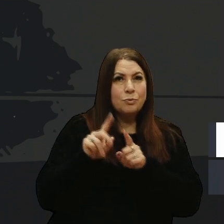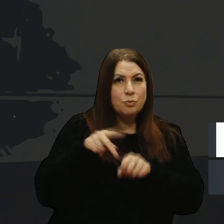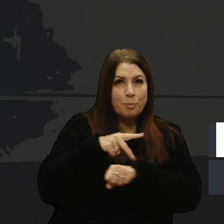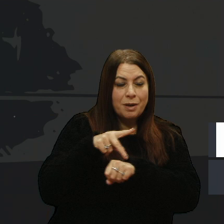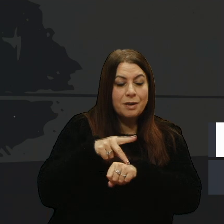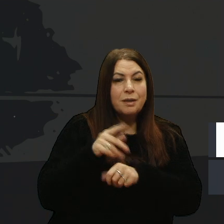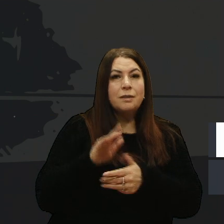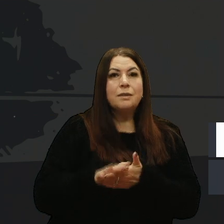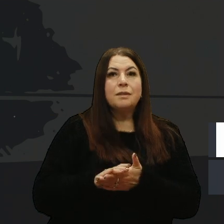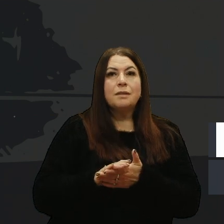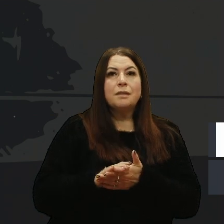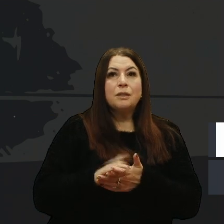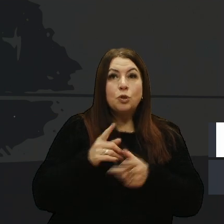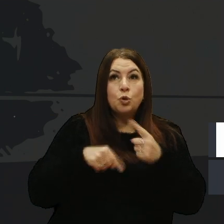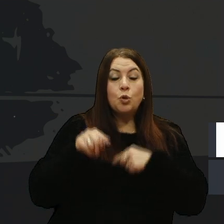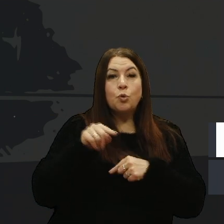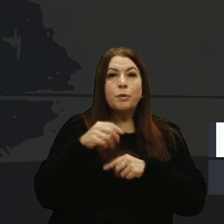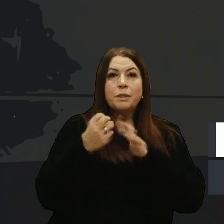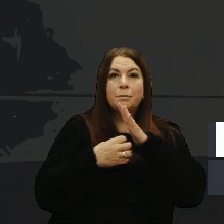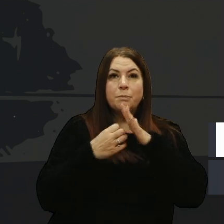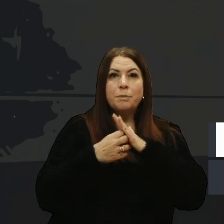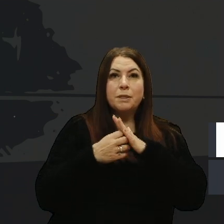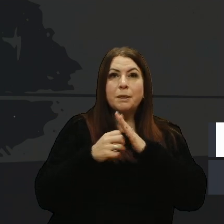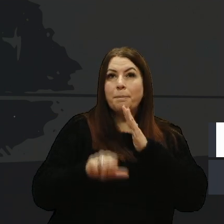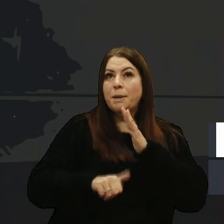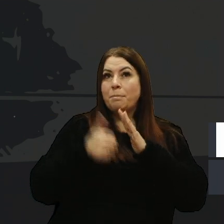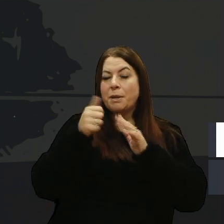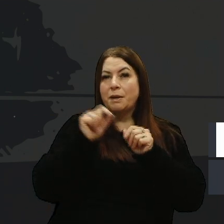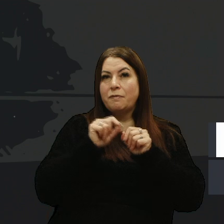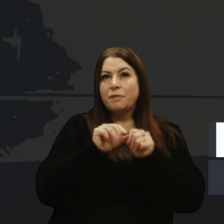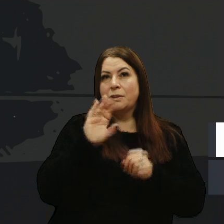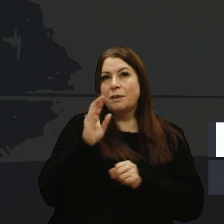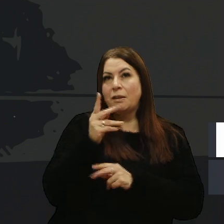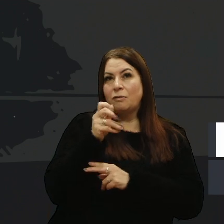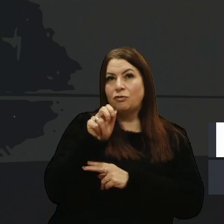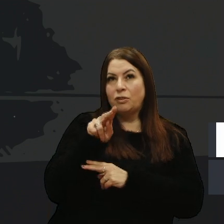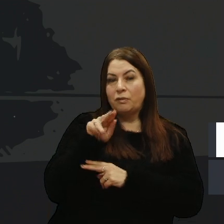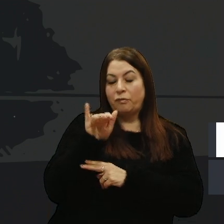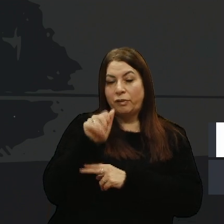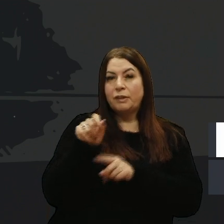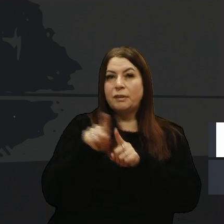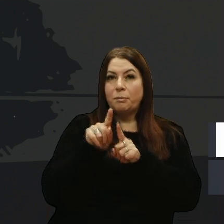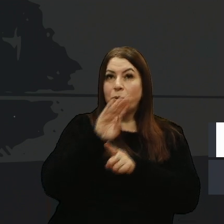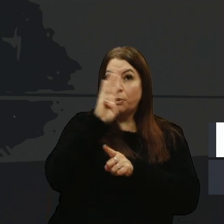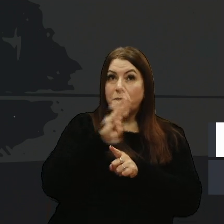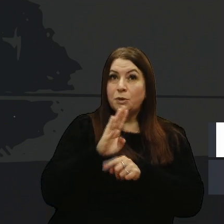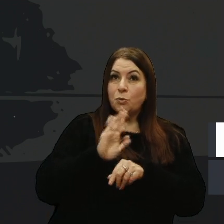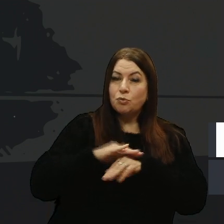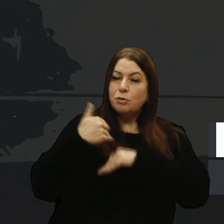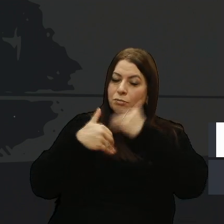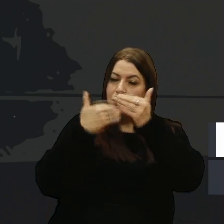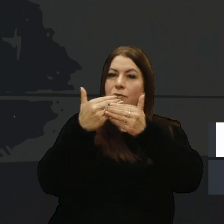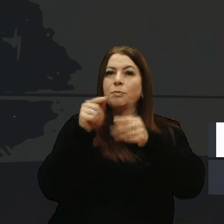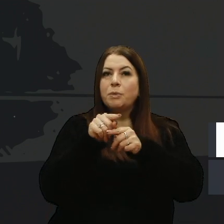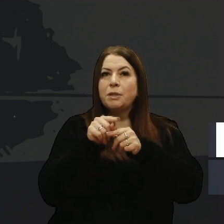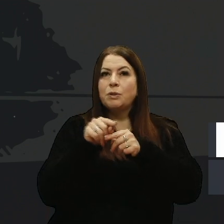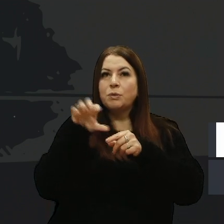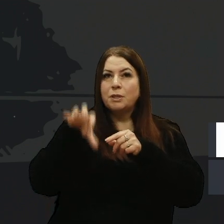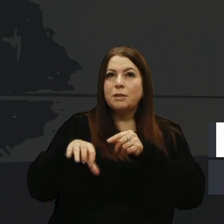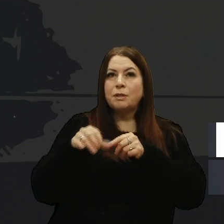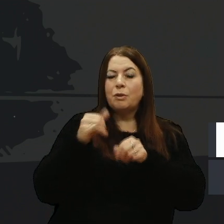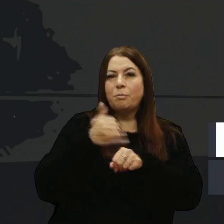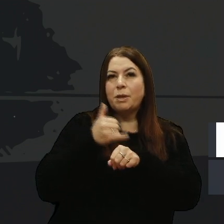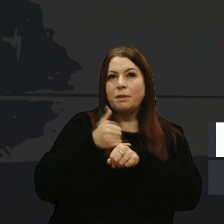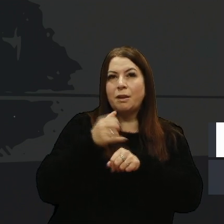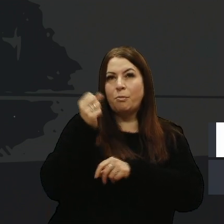país, e tornou essa empresa uma das pioneiras na produção de chavetas no Brasil, contribuindo diretamente para o desenvolvimento do setor